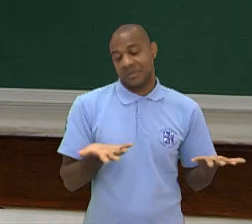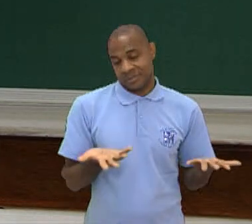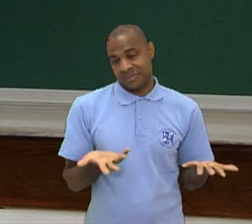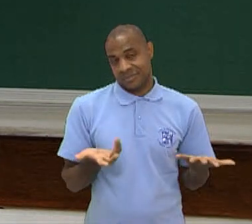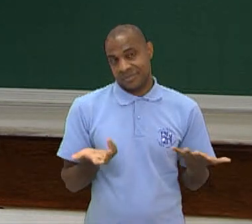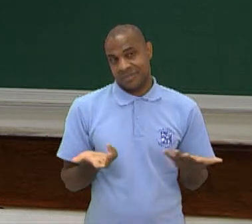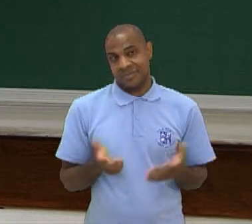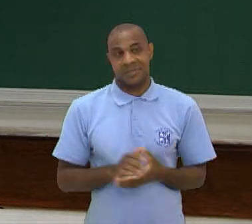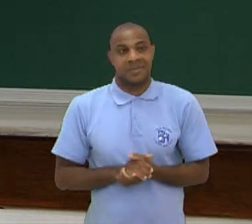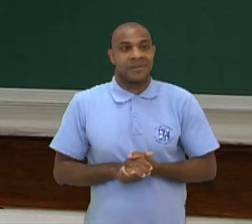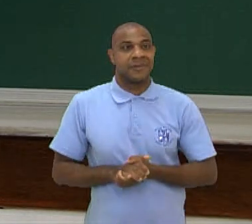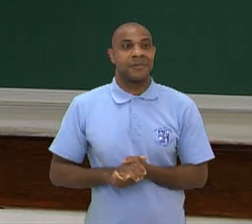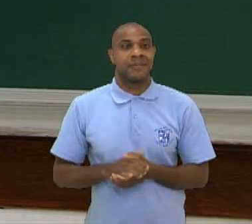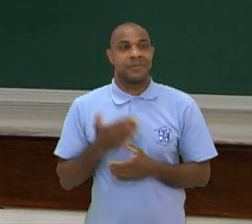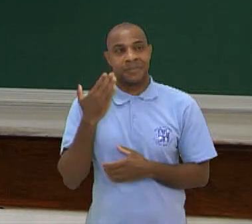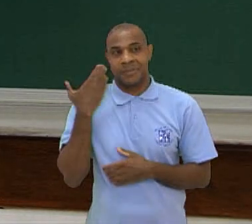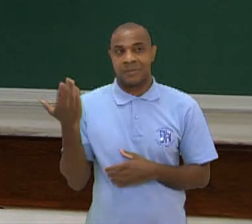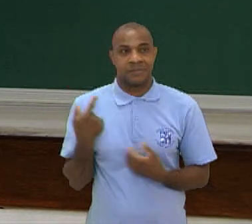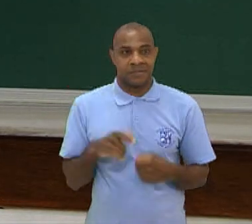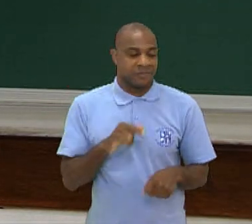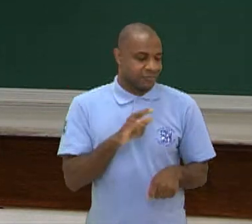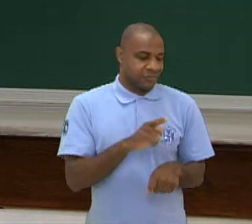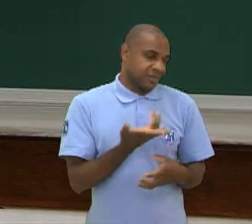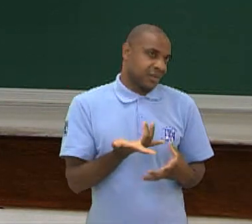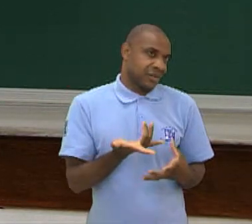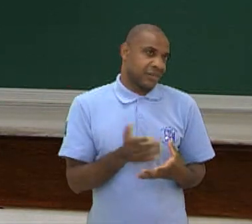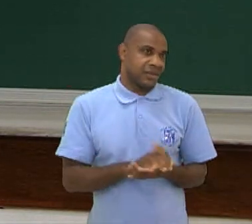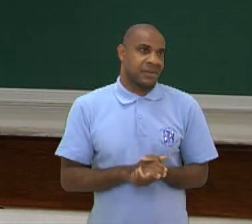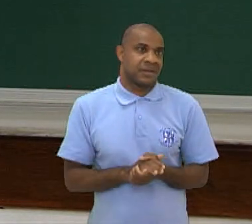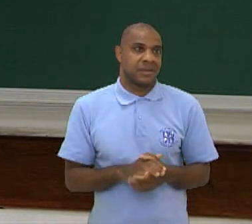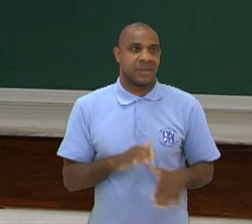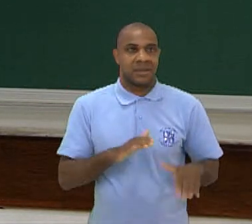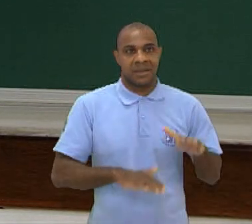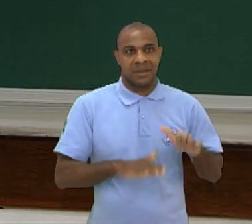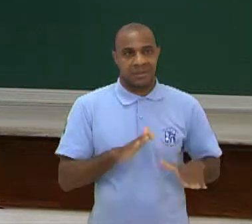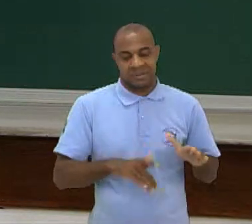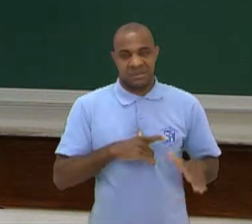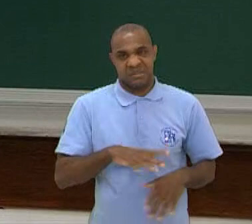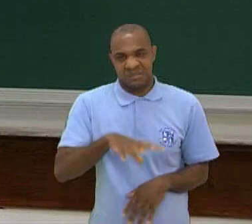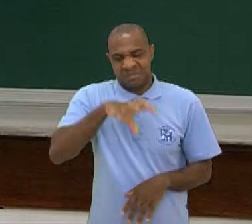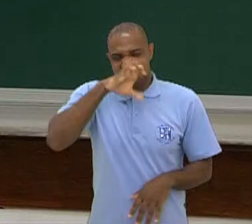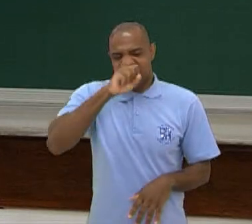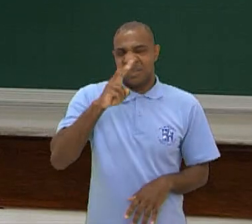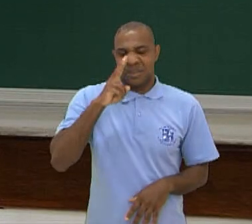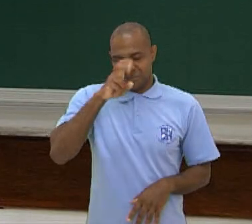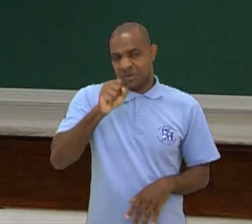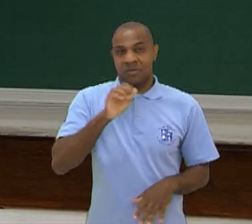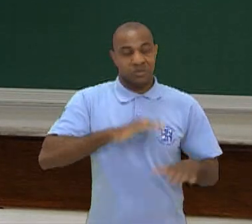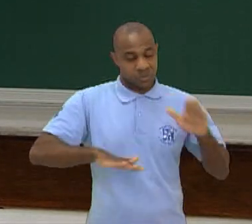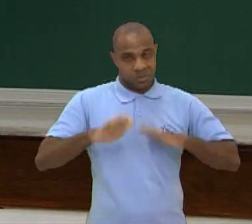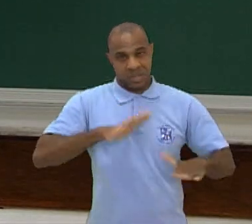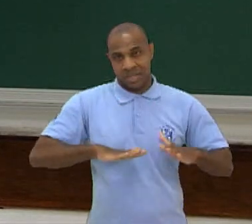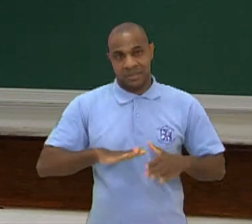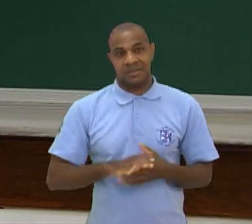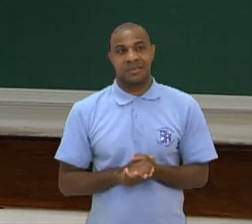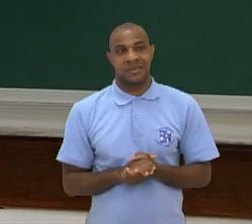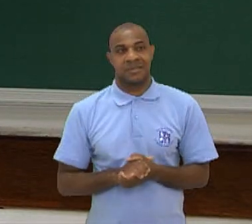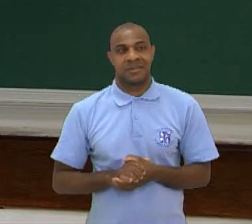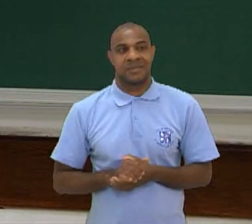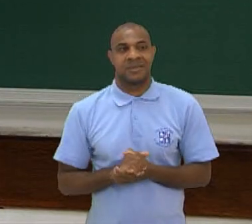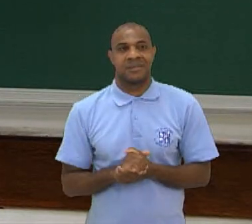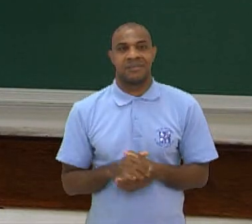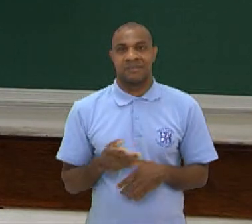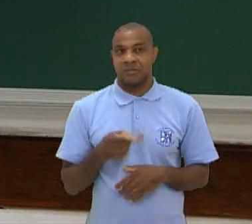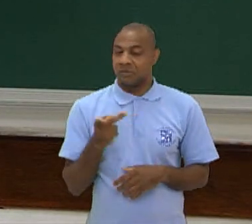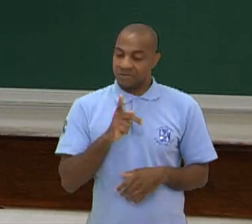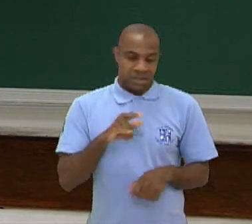quer cuidar da sua planta aí na sua casa, não fique fazendo isso na frente dos outros, né? E outra, né? Às vezes fica um mau cheiro, então tome cuidado com isso. Não vai ficar fazendo xixi na planta da sua mãe dizendo que é a professora